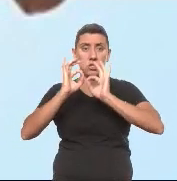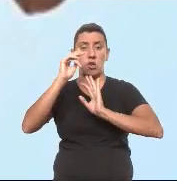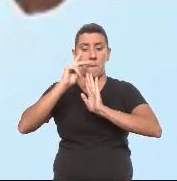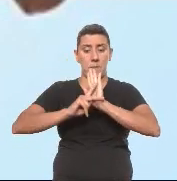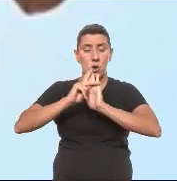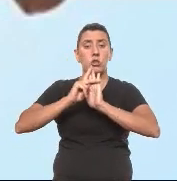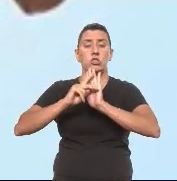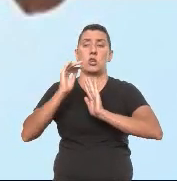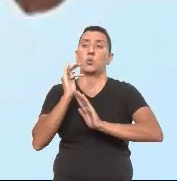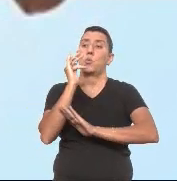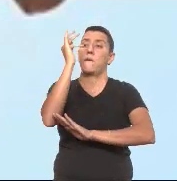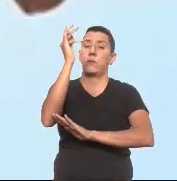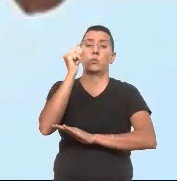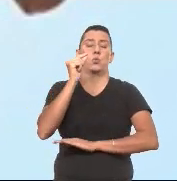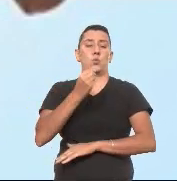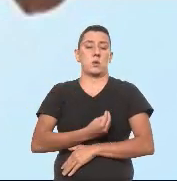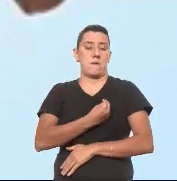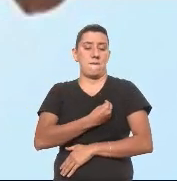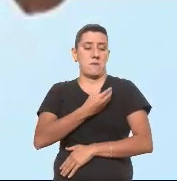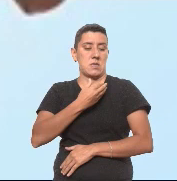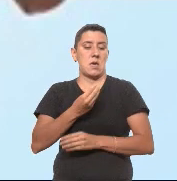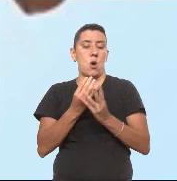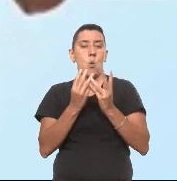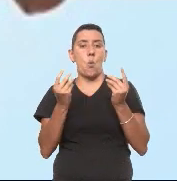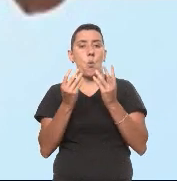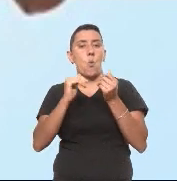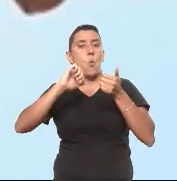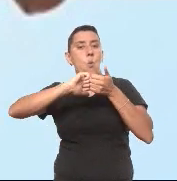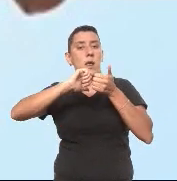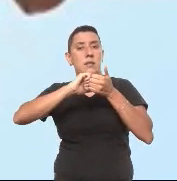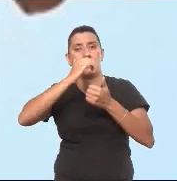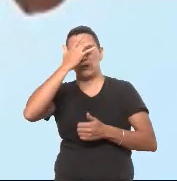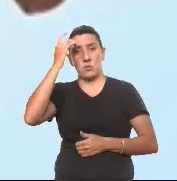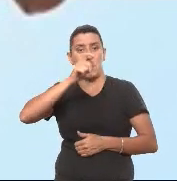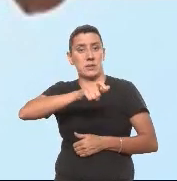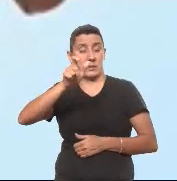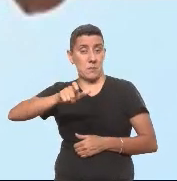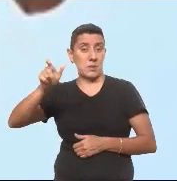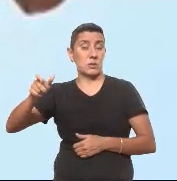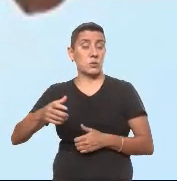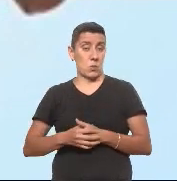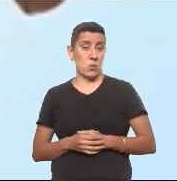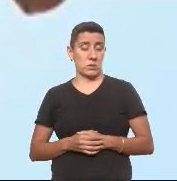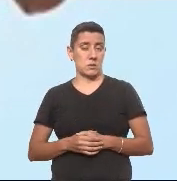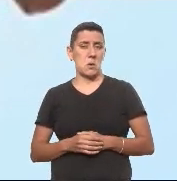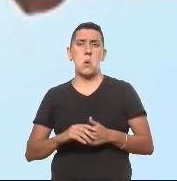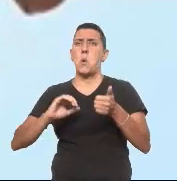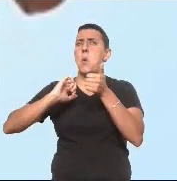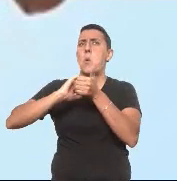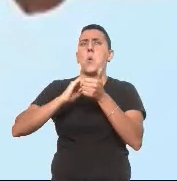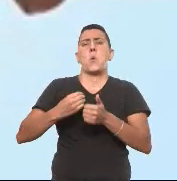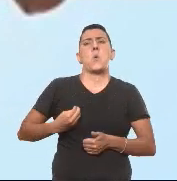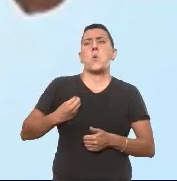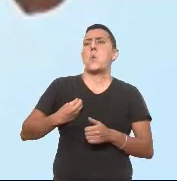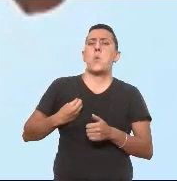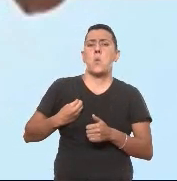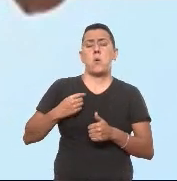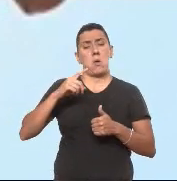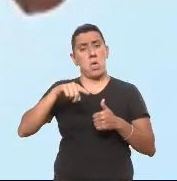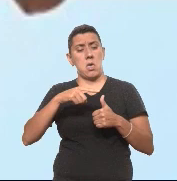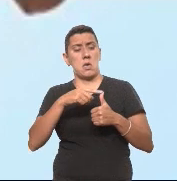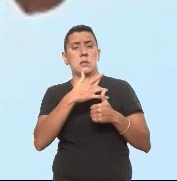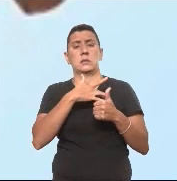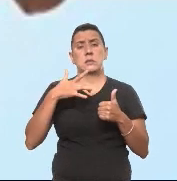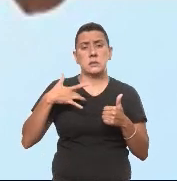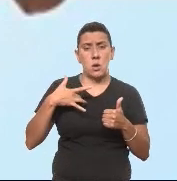grandes cidades para as grandes e médias cidades e quando a gente fala de qualidade de vida eu tô falando de melhor ambiente melhor saúde pública